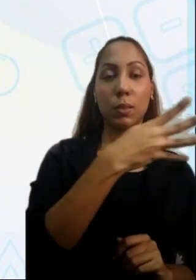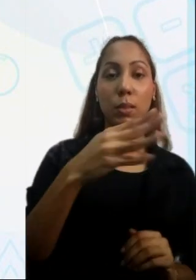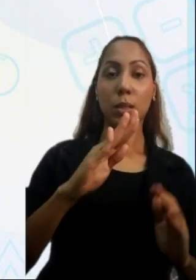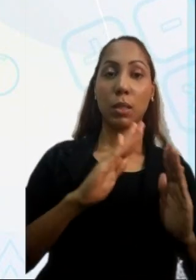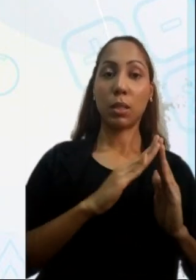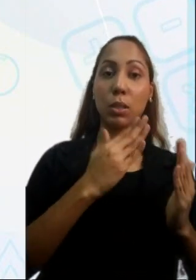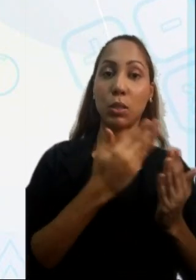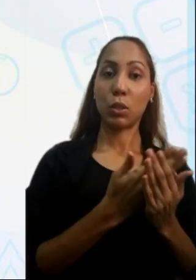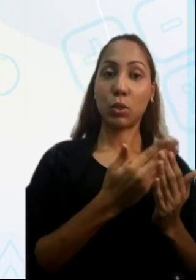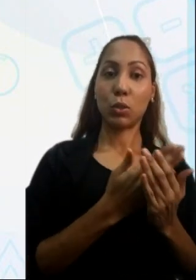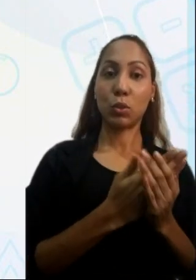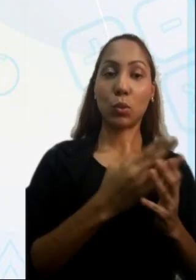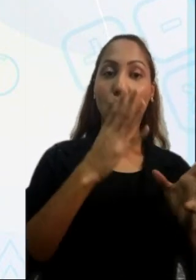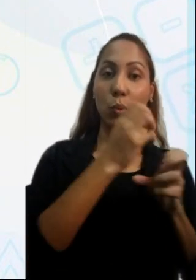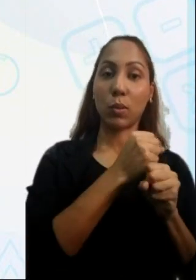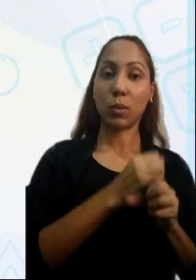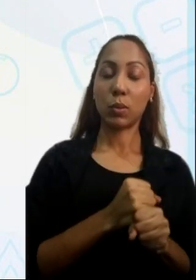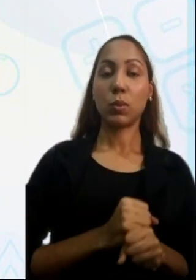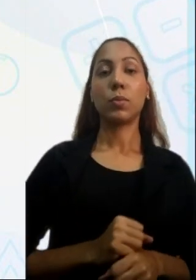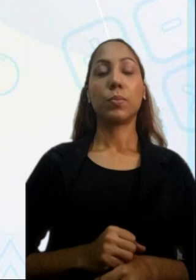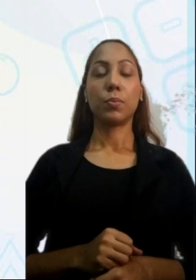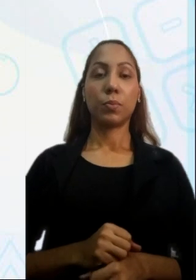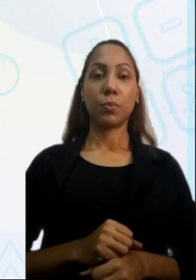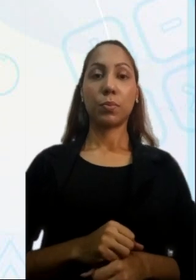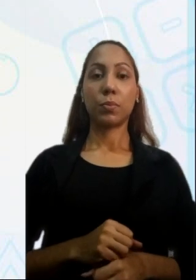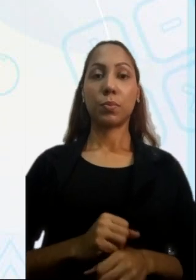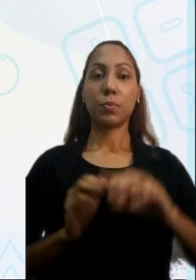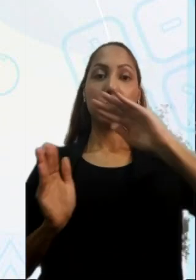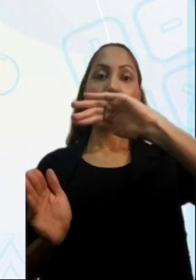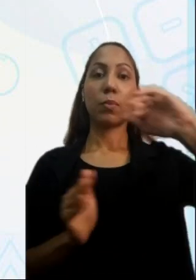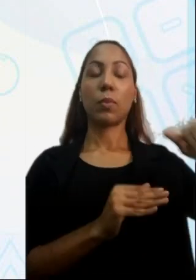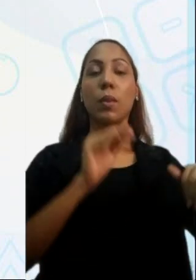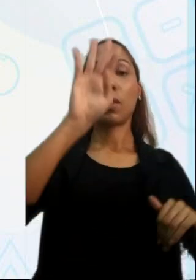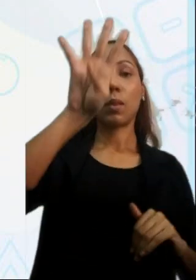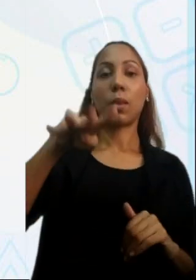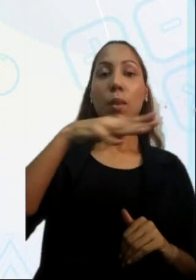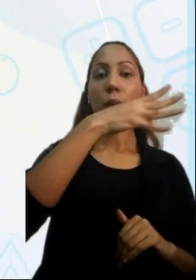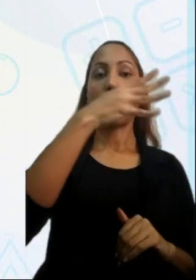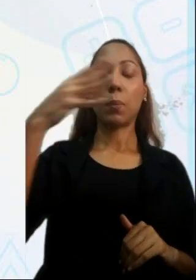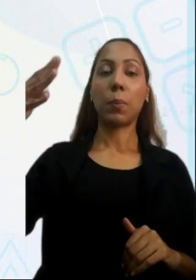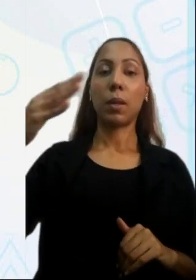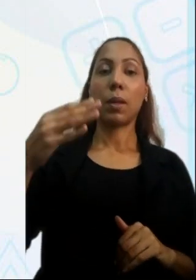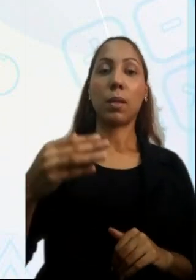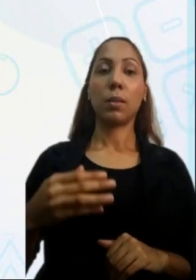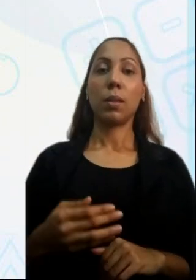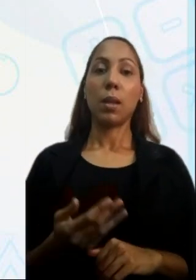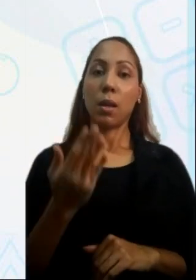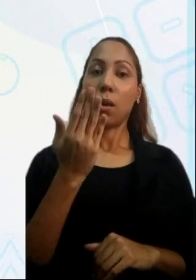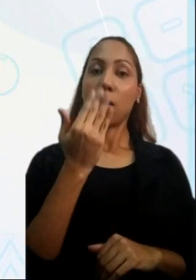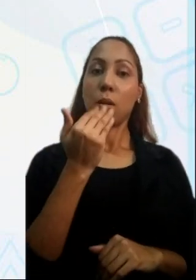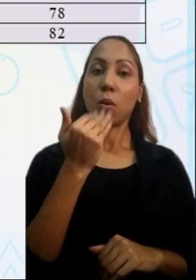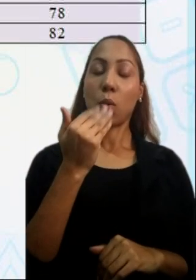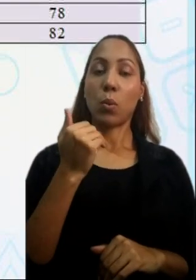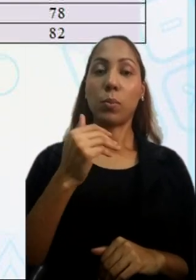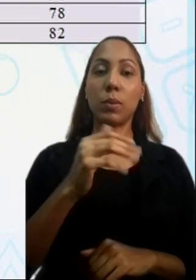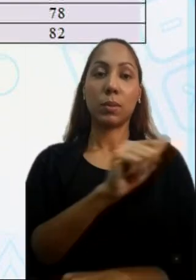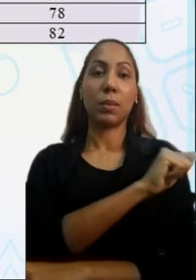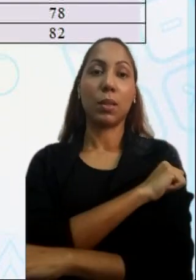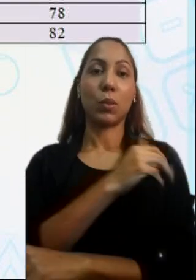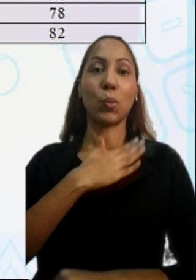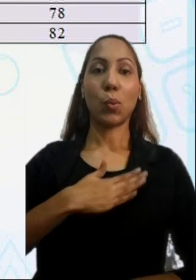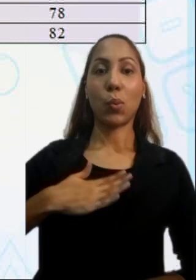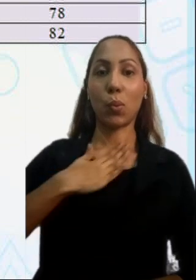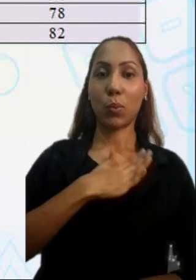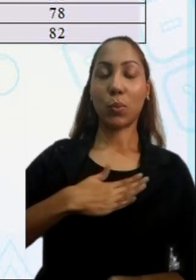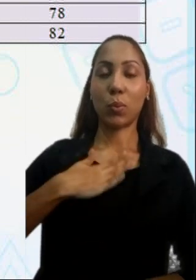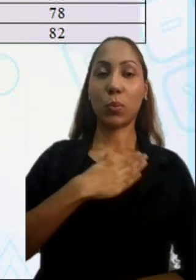Na segunda, temos a preferência de alimentos de estudantes do módulo 3 da Escola Municipal Bom Tempo. Temos